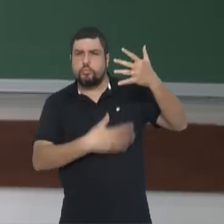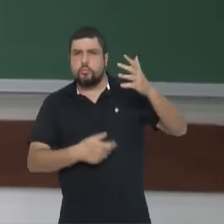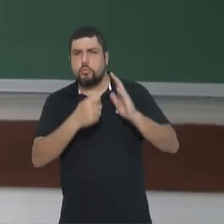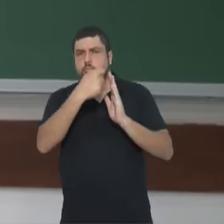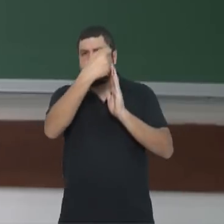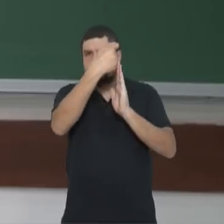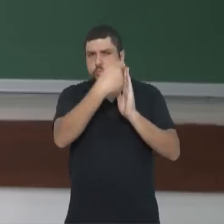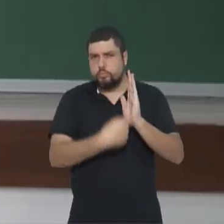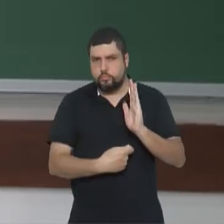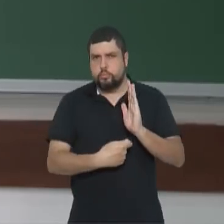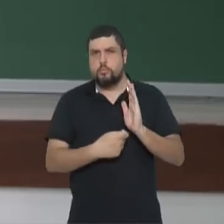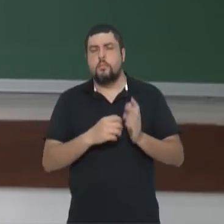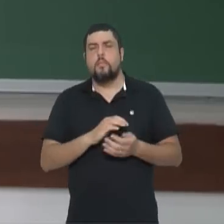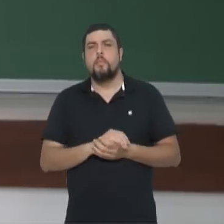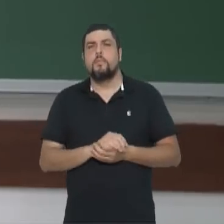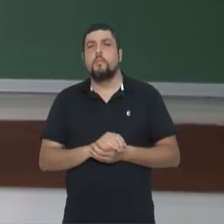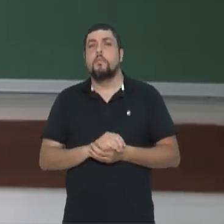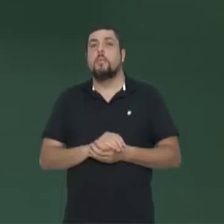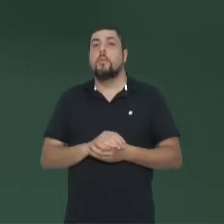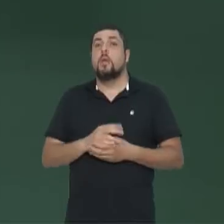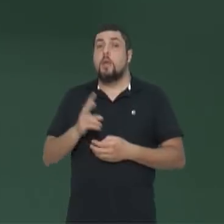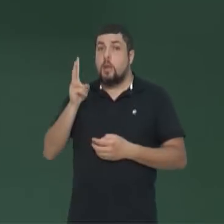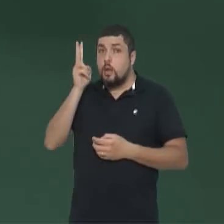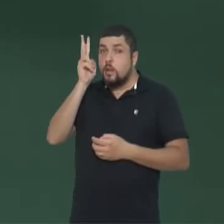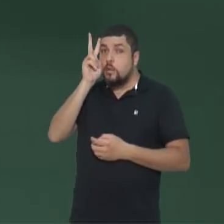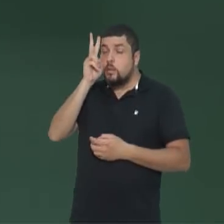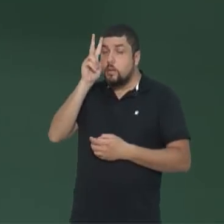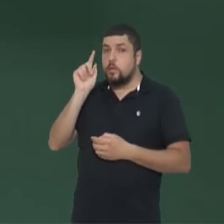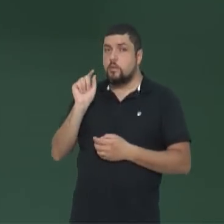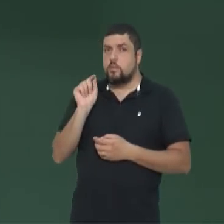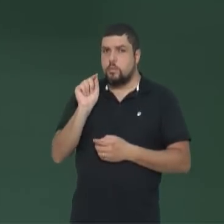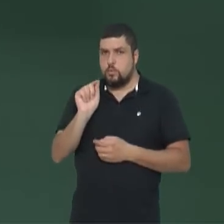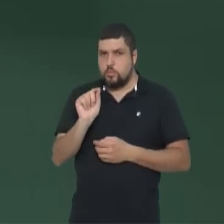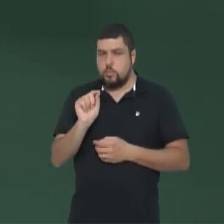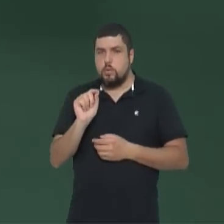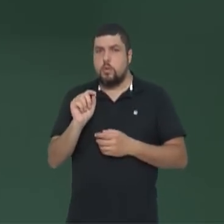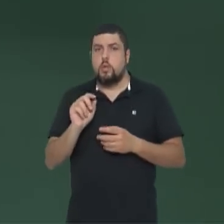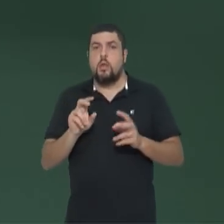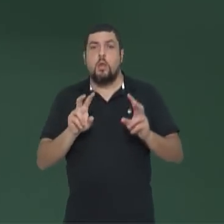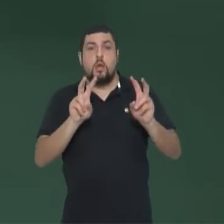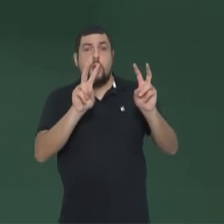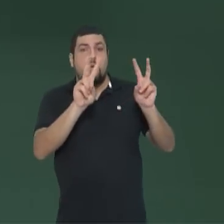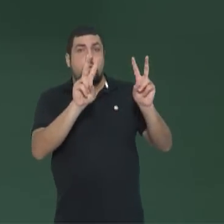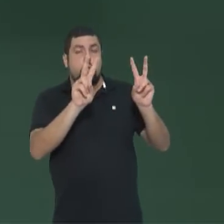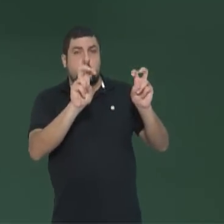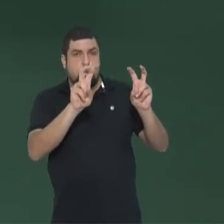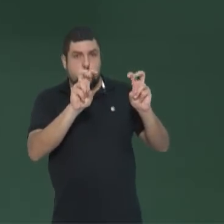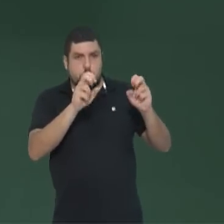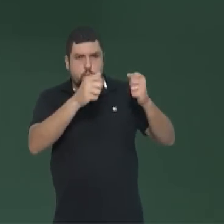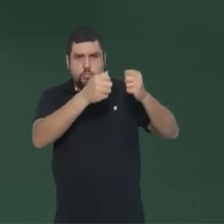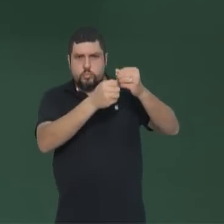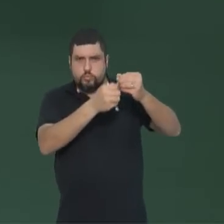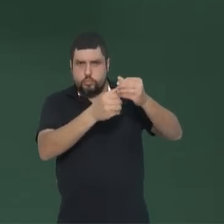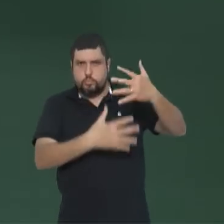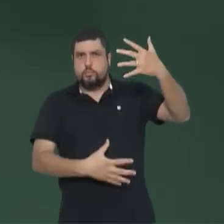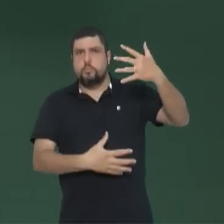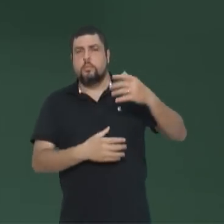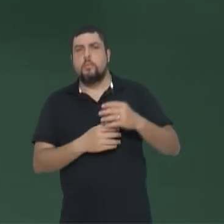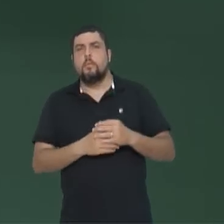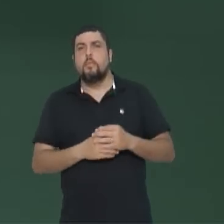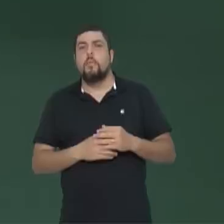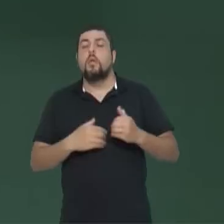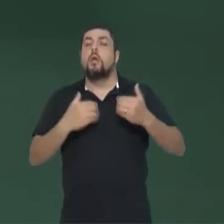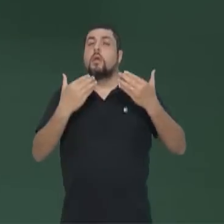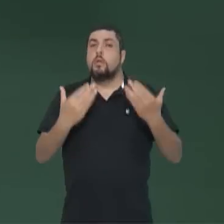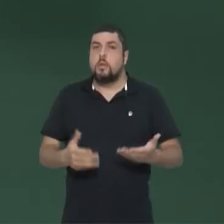essas informações. Lembre-se de que nesta parte o assunto é ampliado, certo? Então, vocês têm